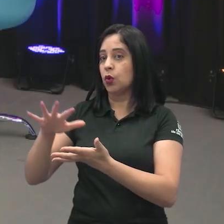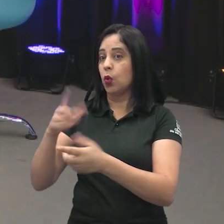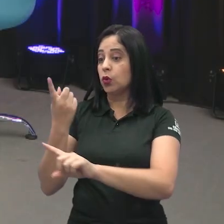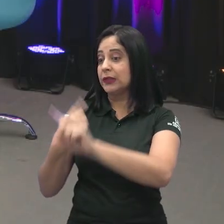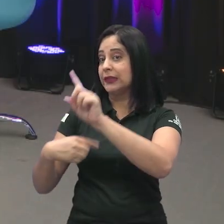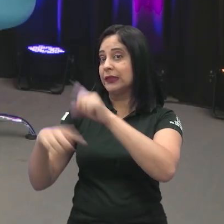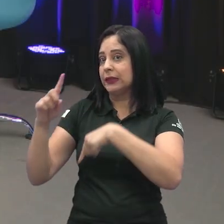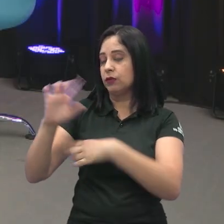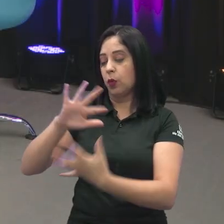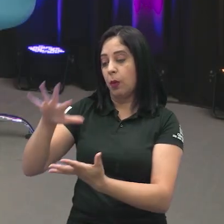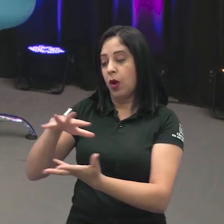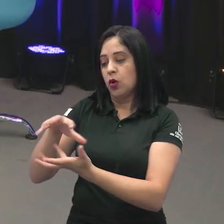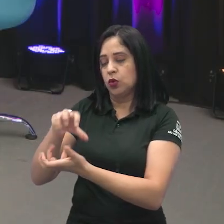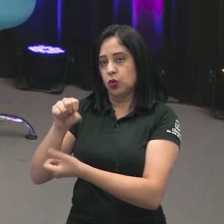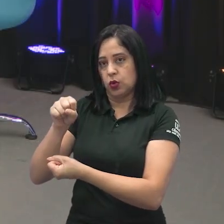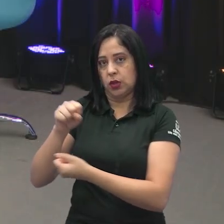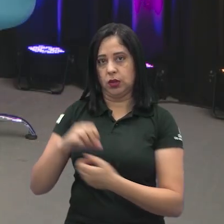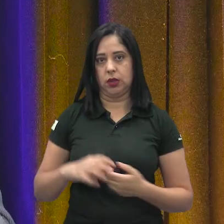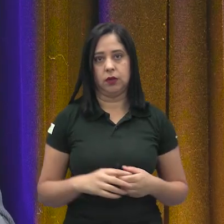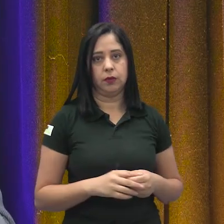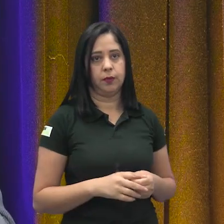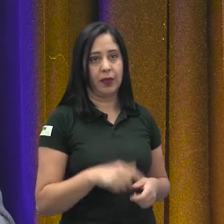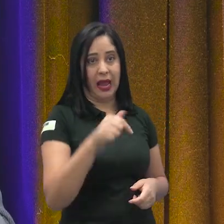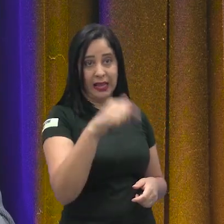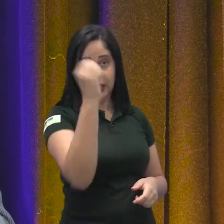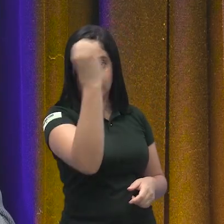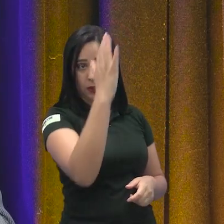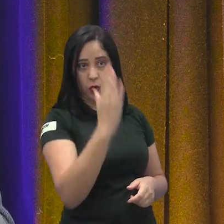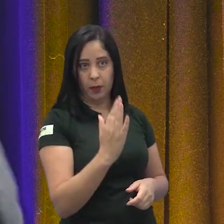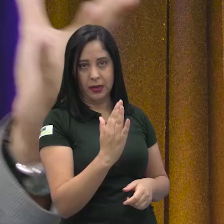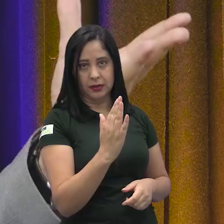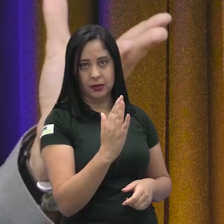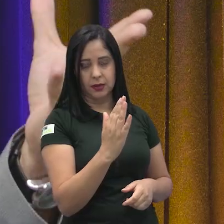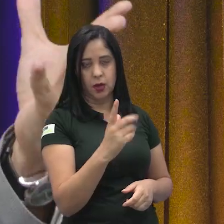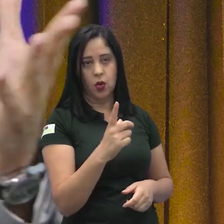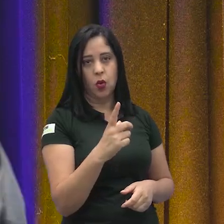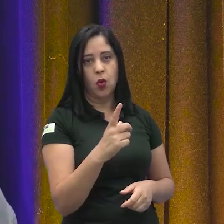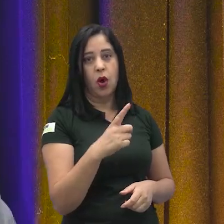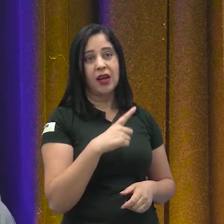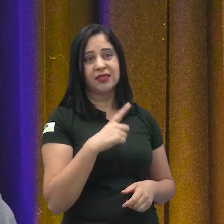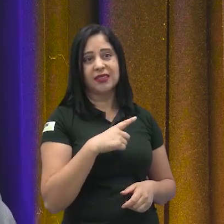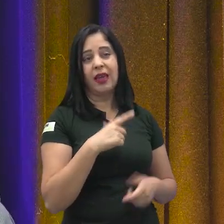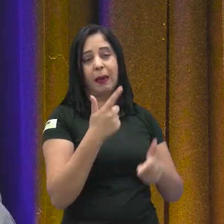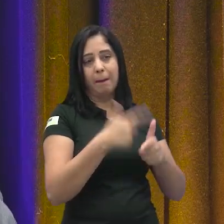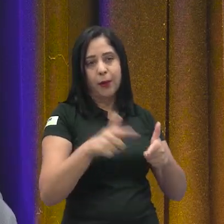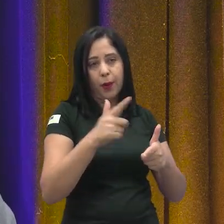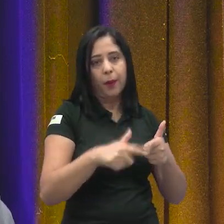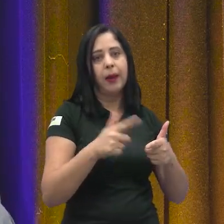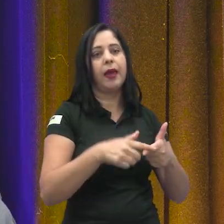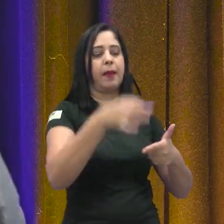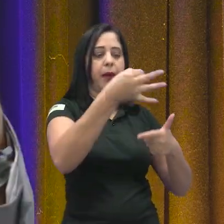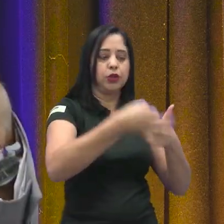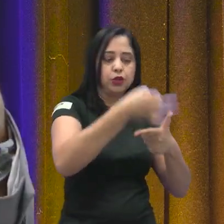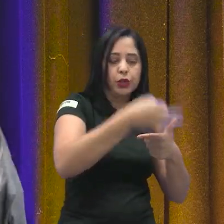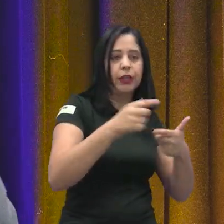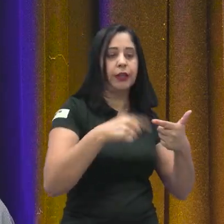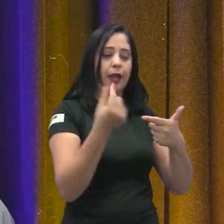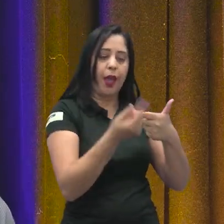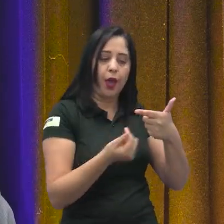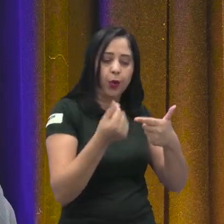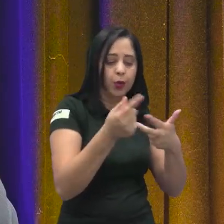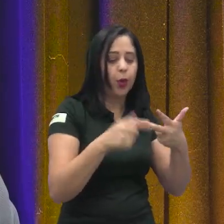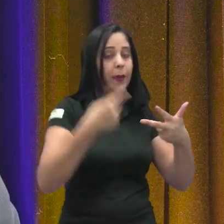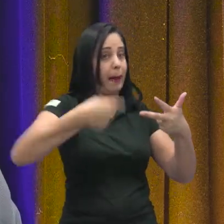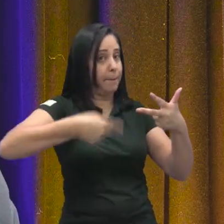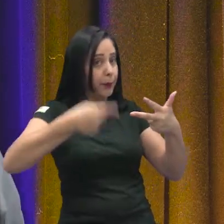que hoje, né, a gente vive num país que tem uma certa insegurança jurídica, econômica, política, e